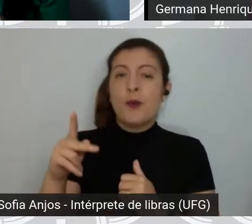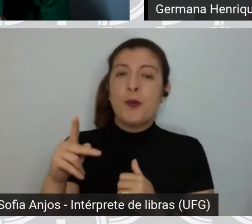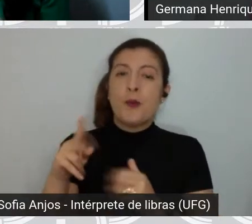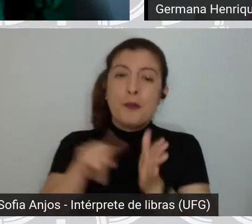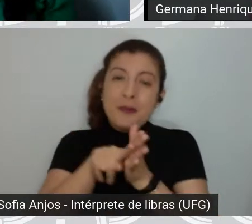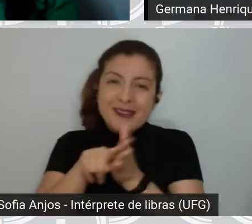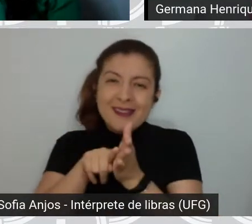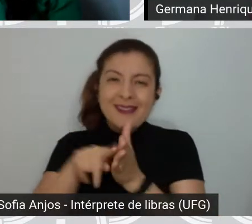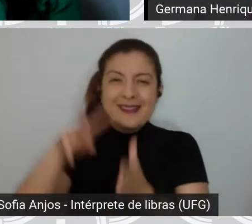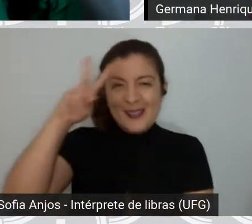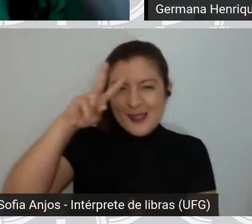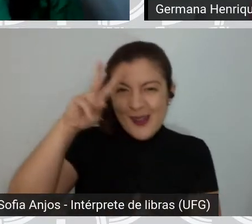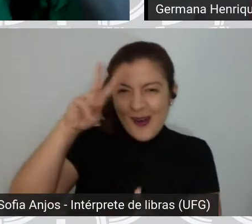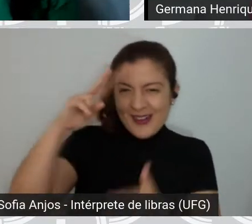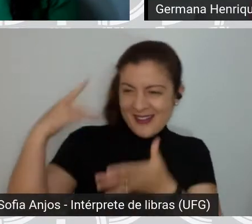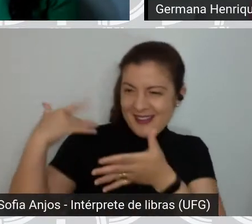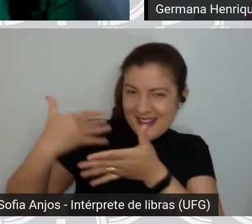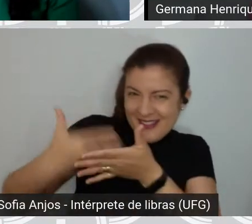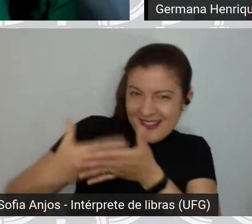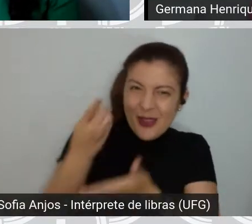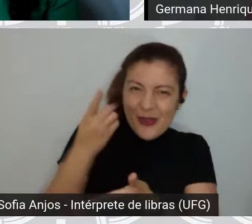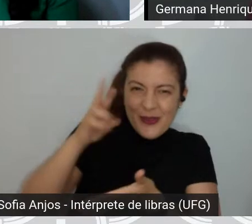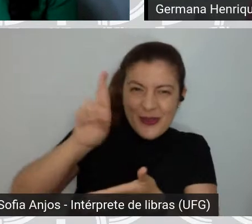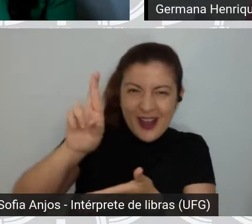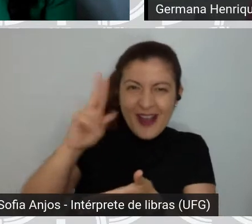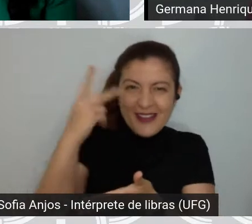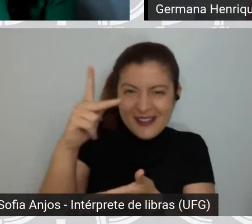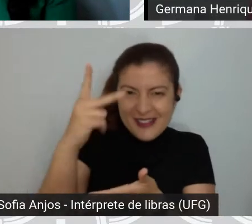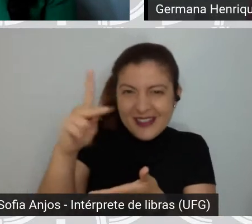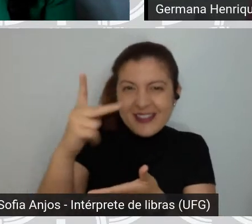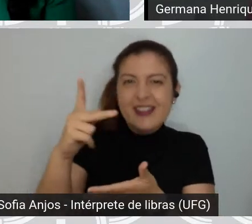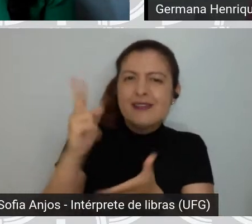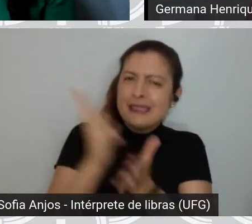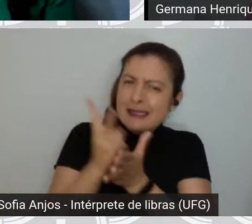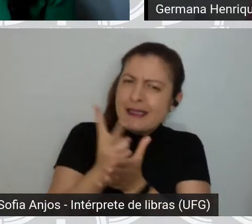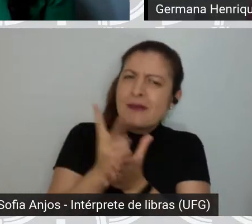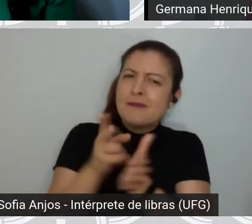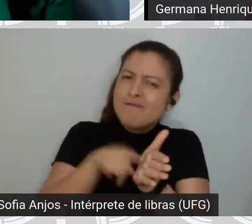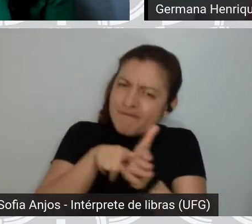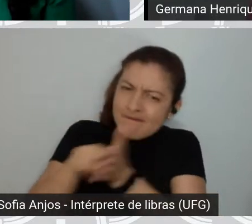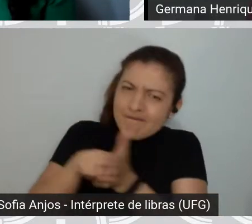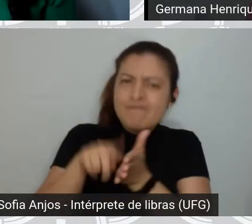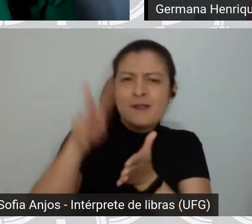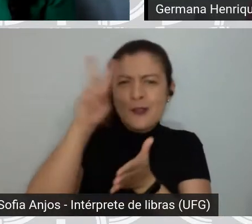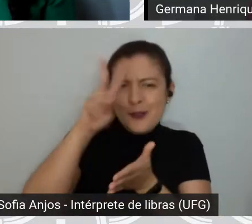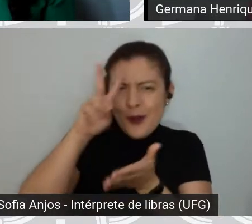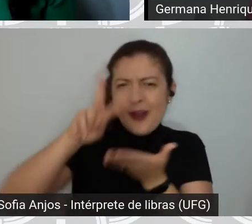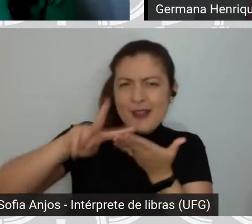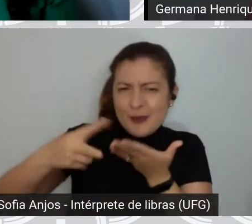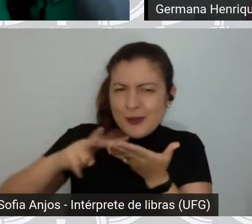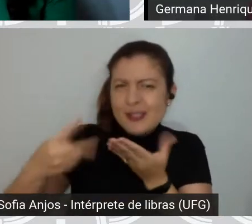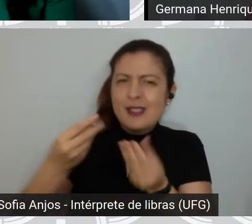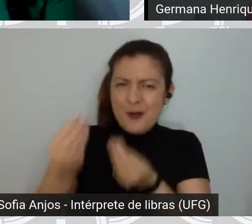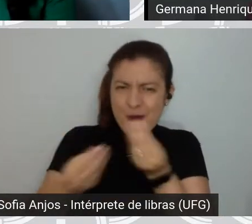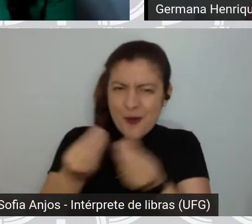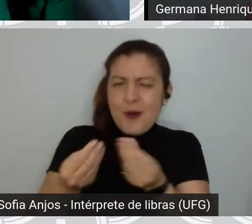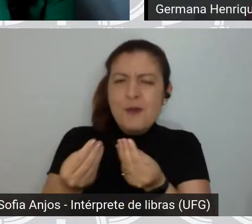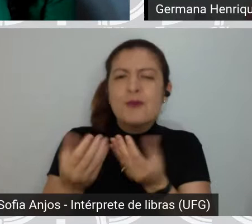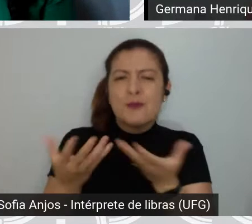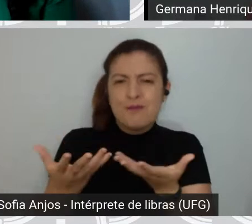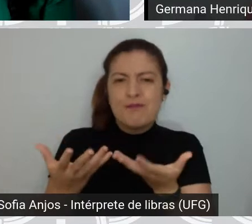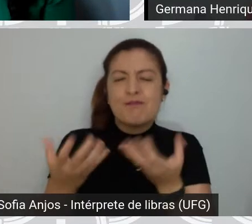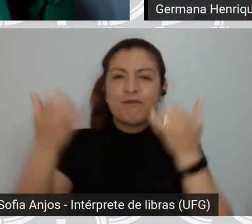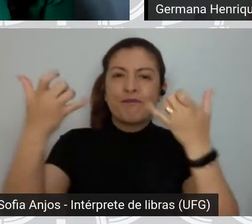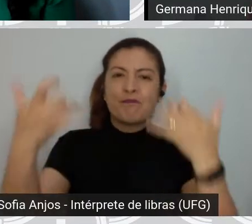isso? Sim, é engraçado que ontem eu fiz curioso, né? Ontem eu